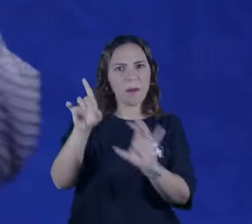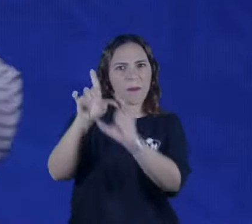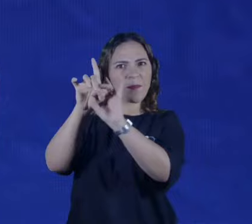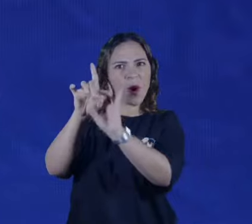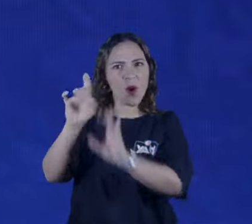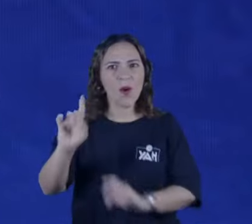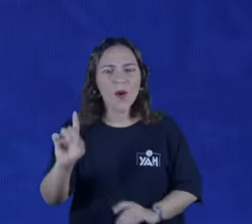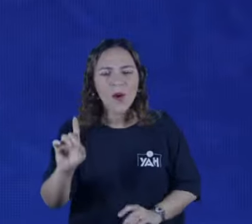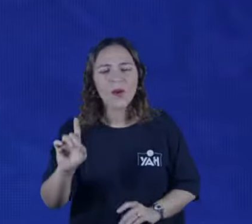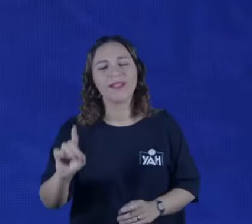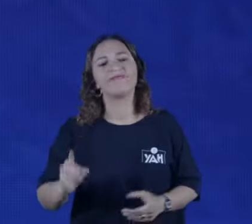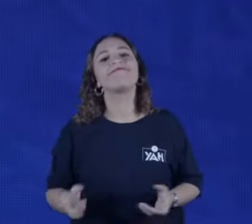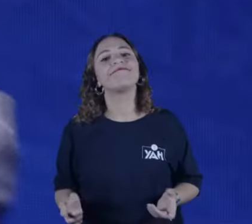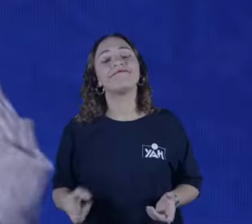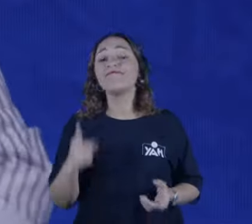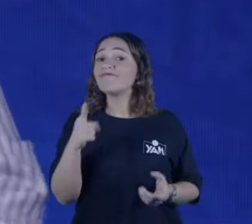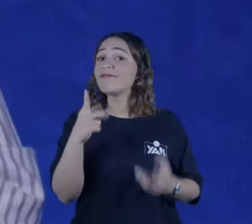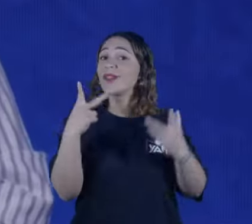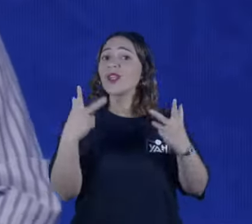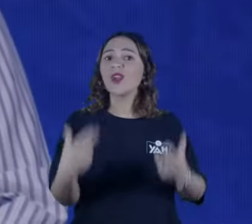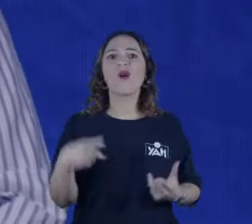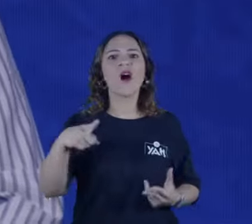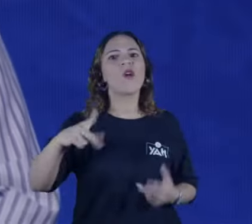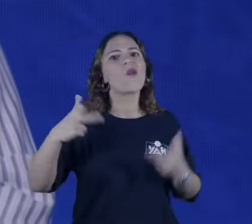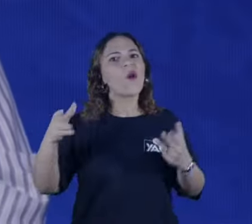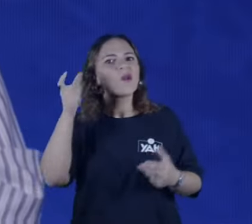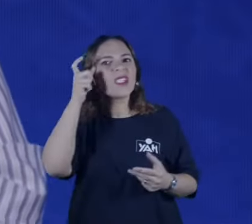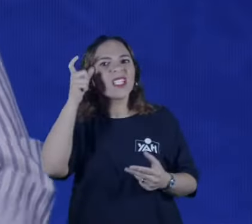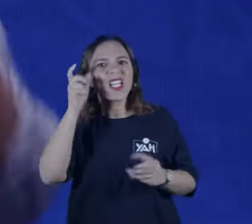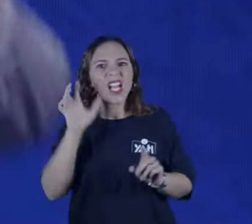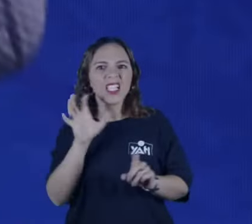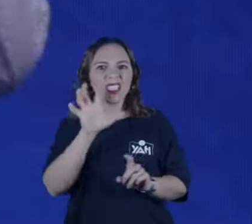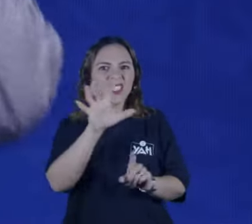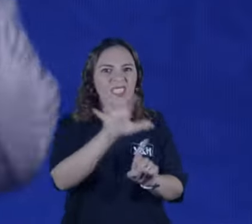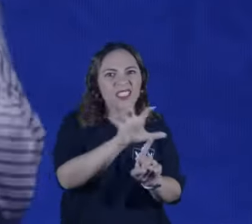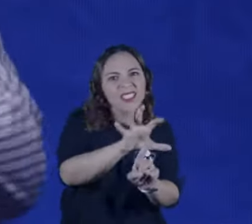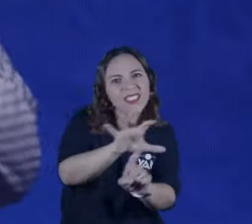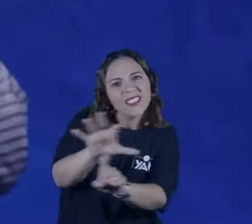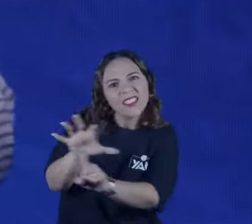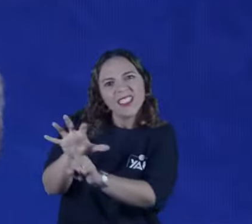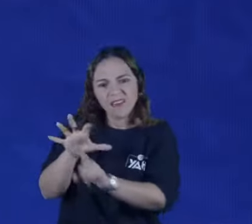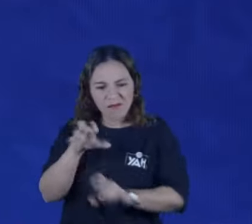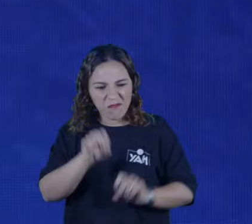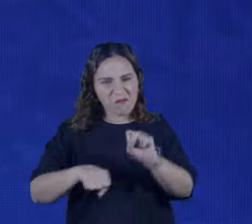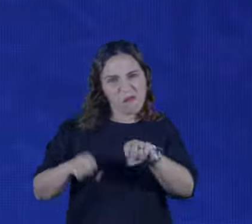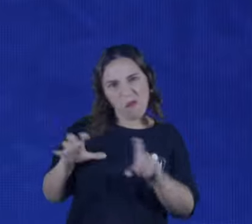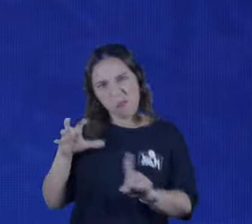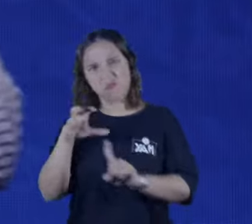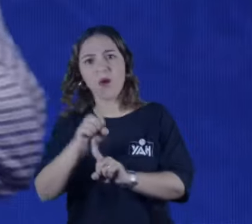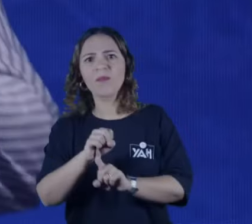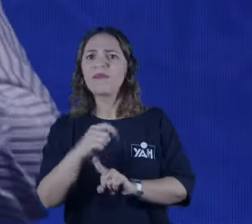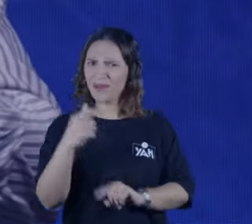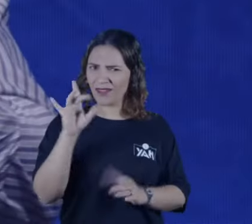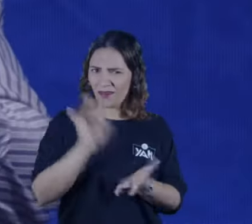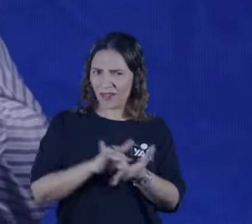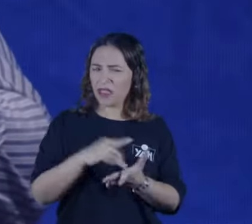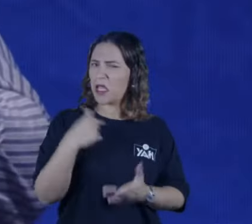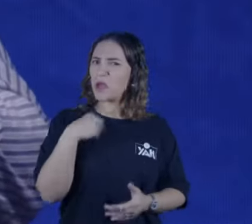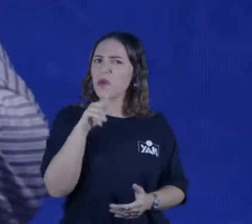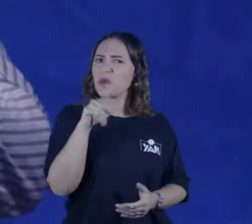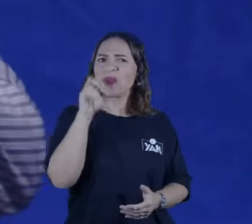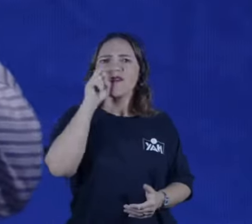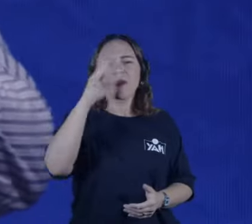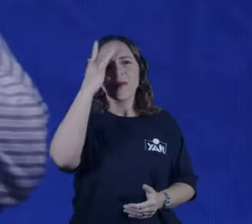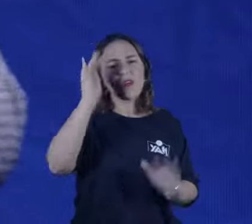igreja, você está à mercê das investidas de Satanás. Eu nunca vi uma pessoa fora da igreja